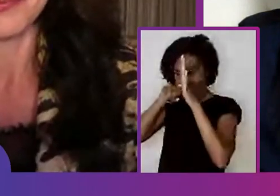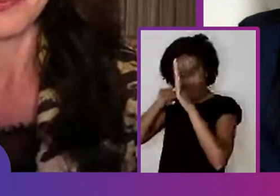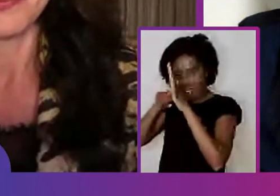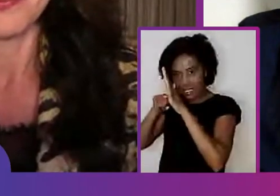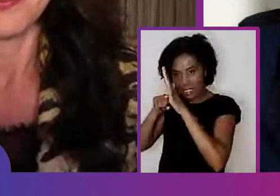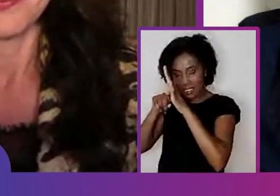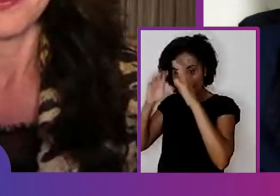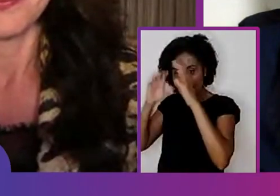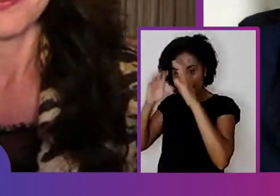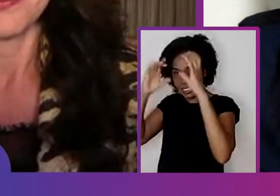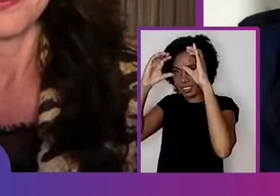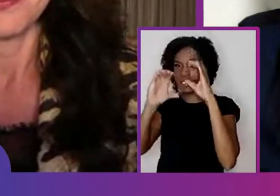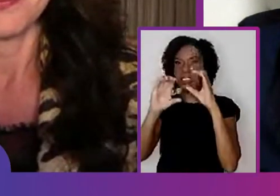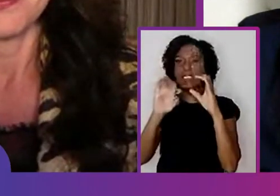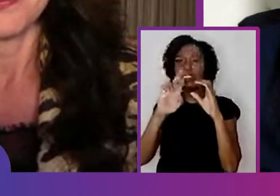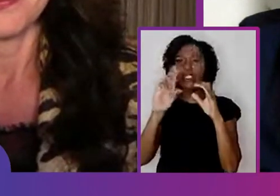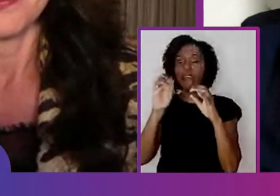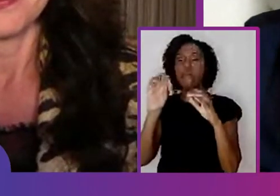emoção?